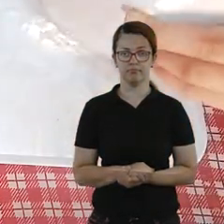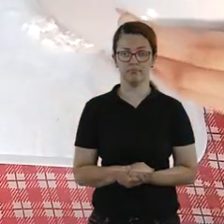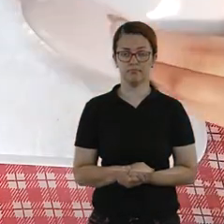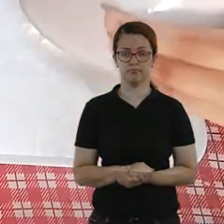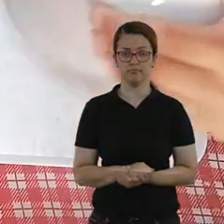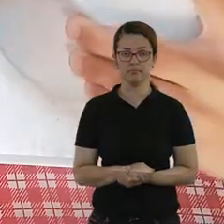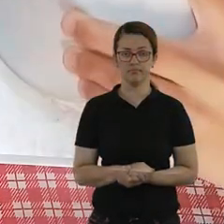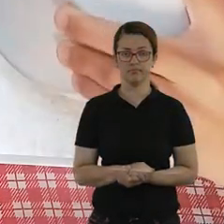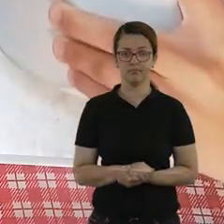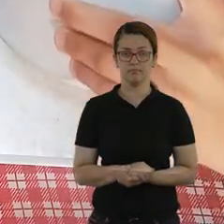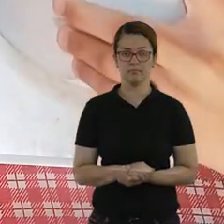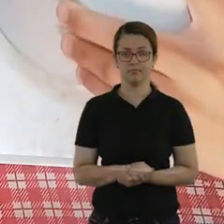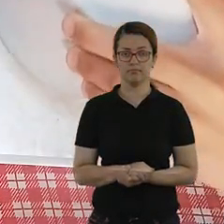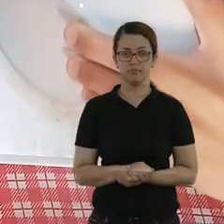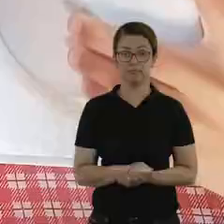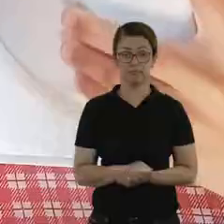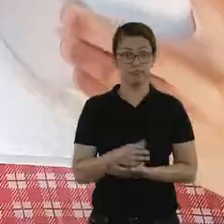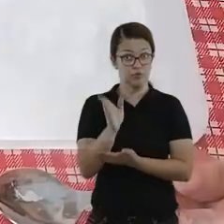Isso.